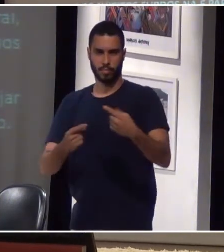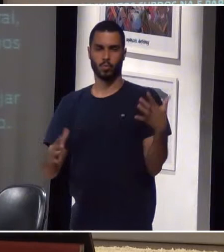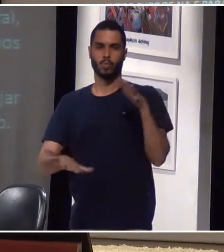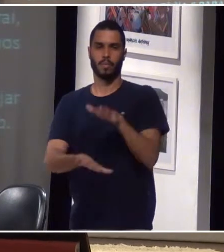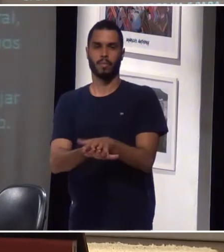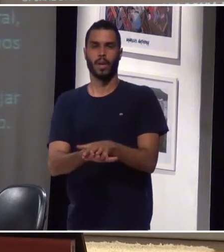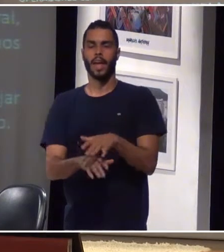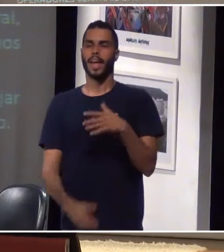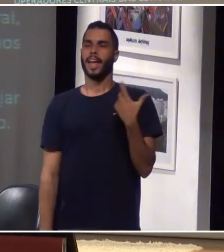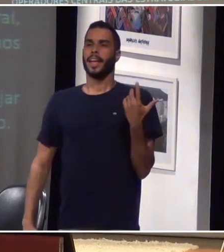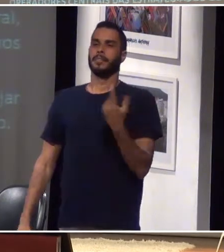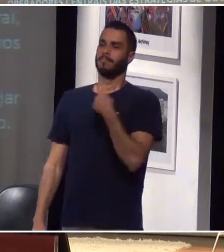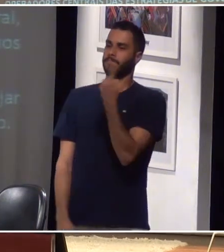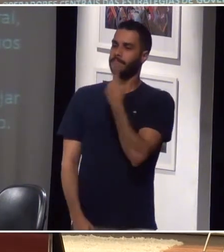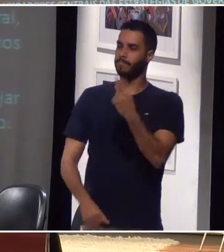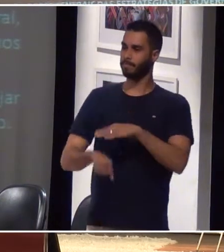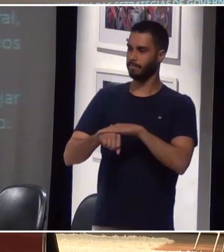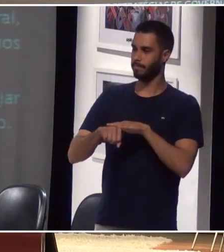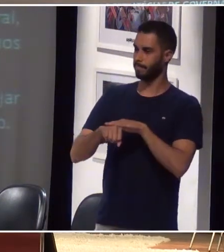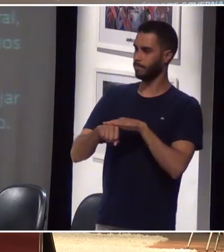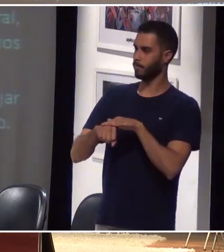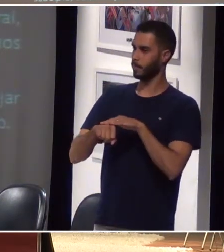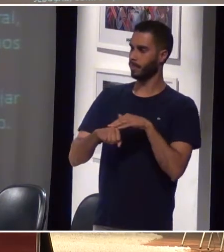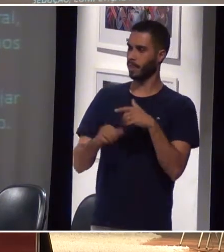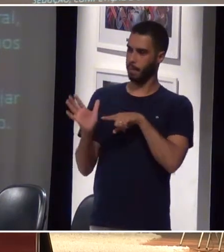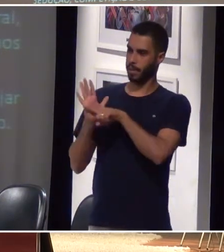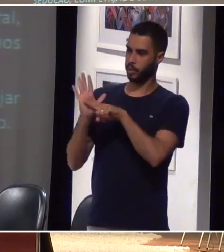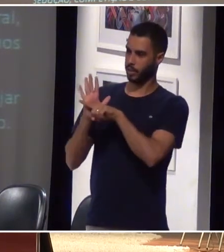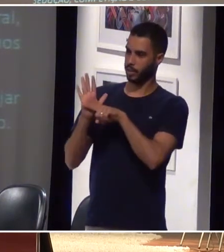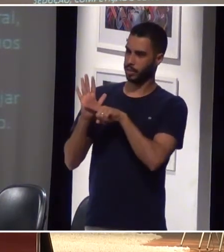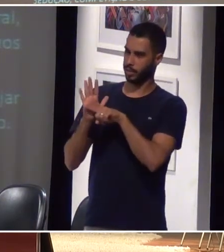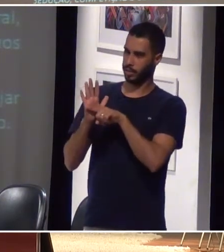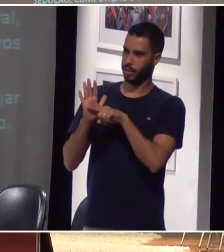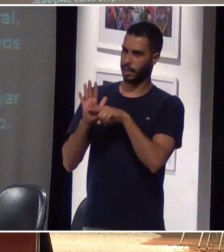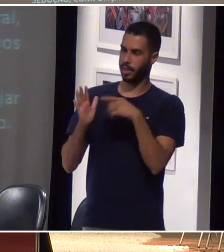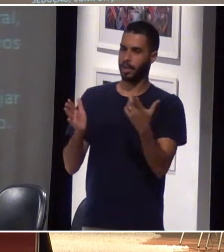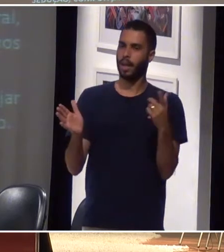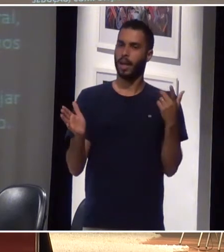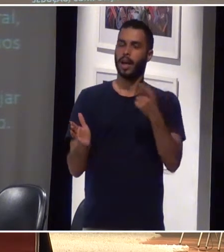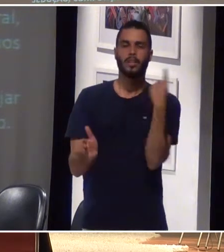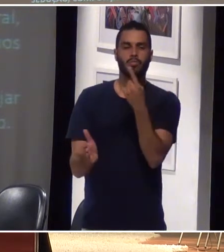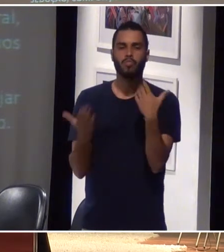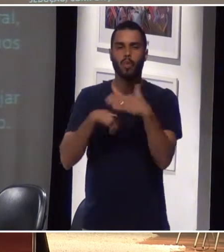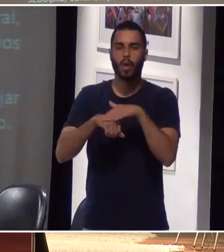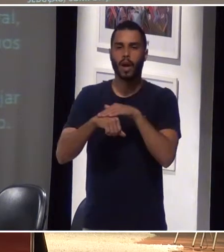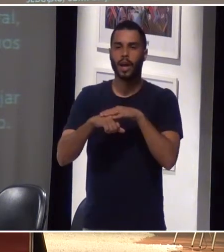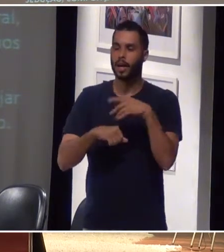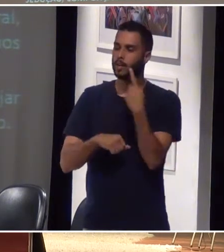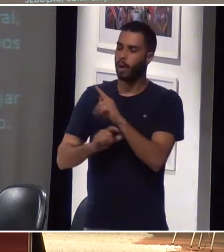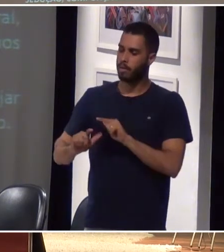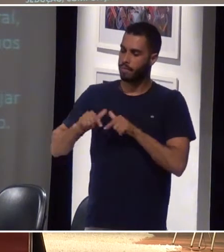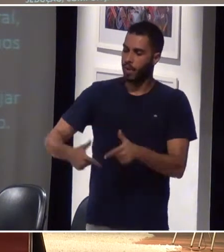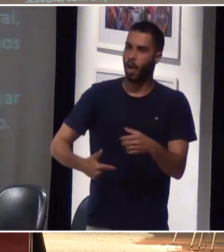que as nossas pesquisas... Eu pergunto para as minhas alunas também, qual é o teu tijolinho novo nessa construção de conhecimento? E,